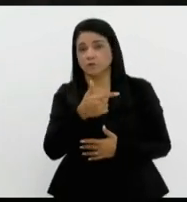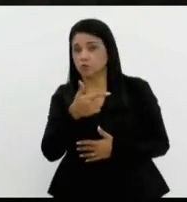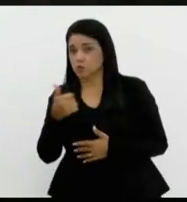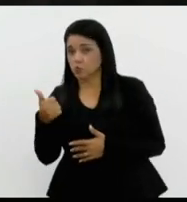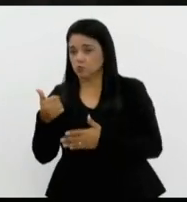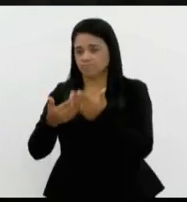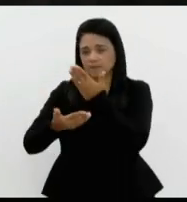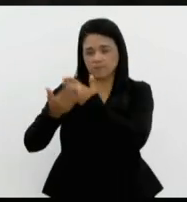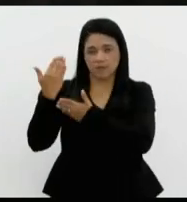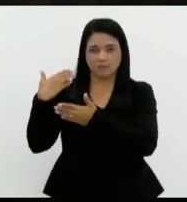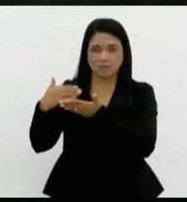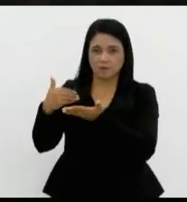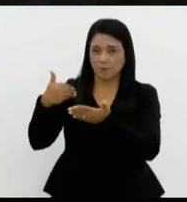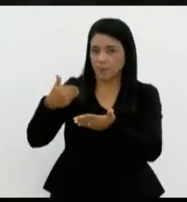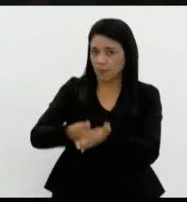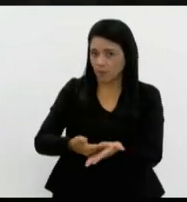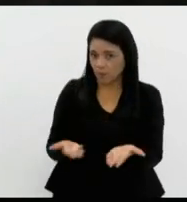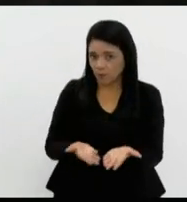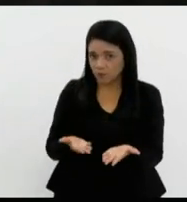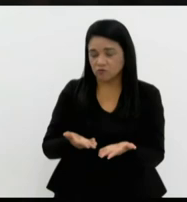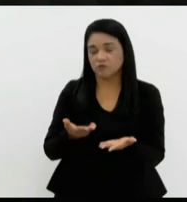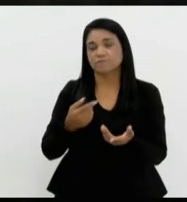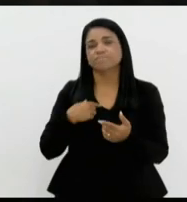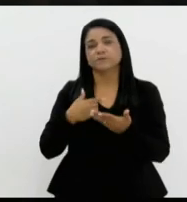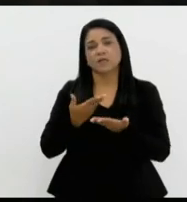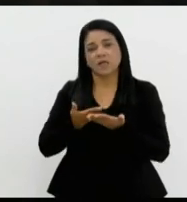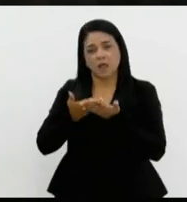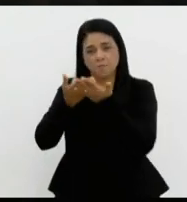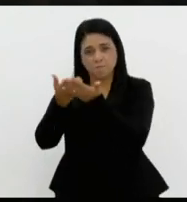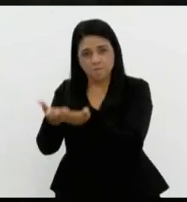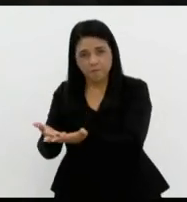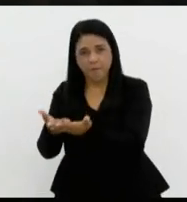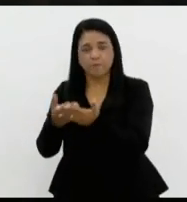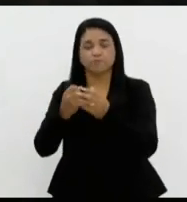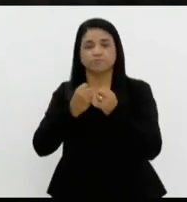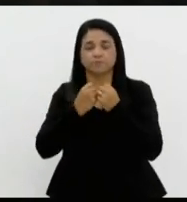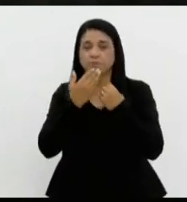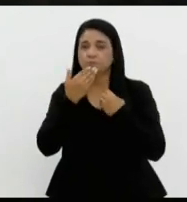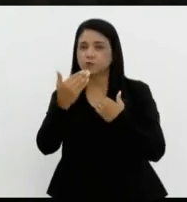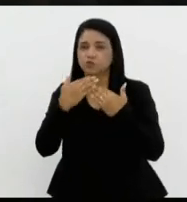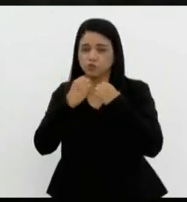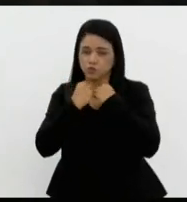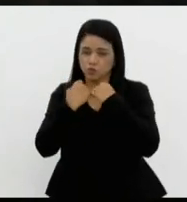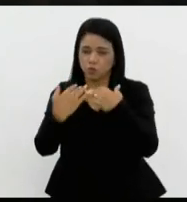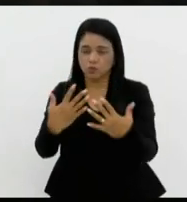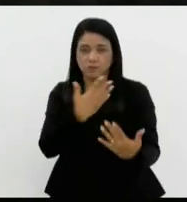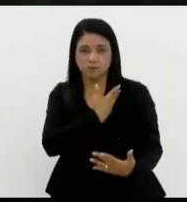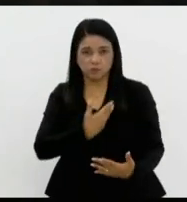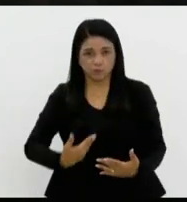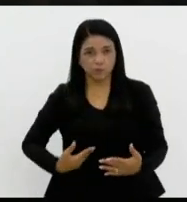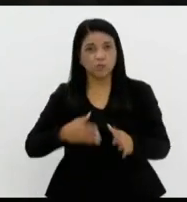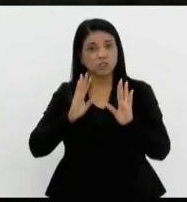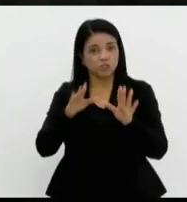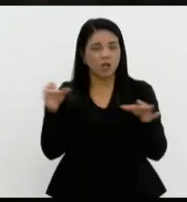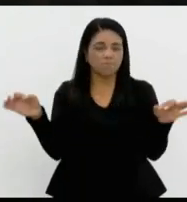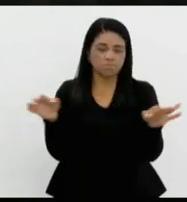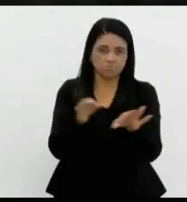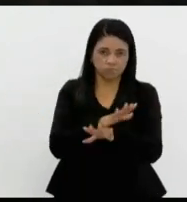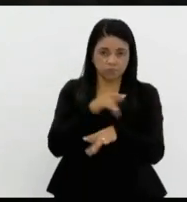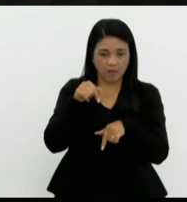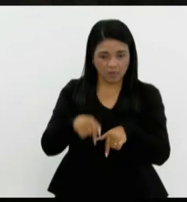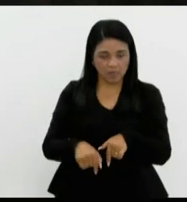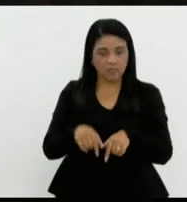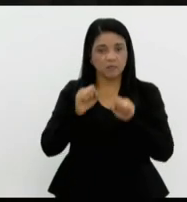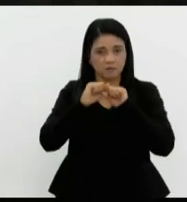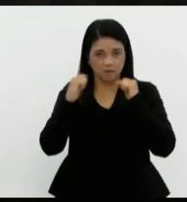2021. Né? Tenho, inclusive, encaminhado pedidos de audiências públicas e que já foram, inclusive, realizadas nessa